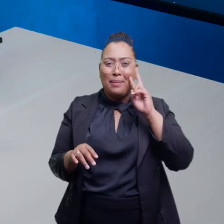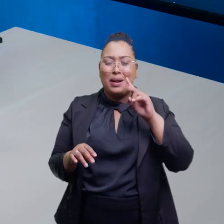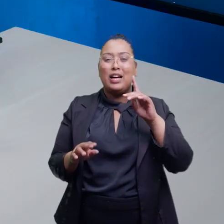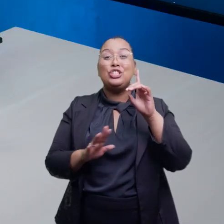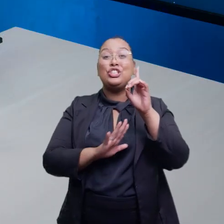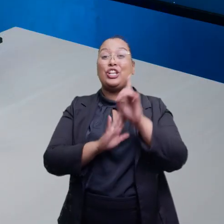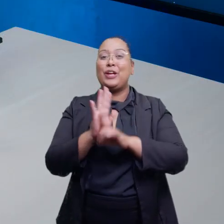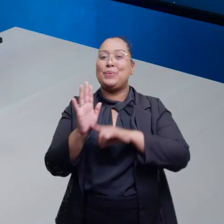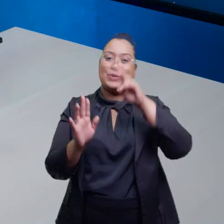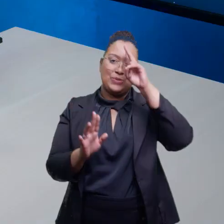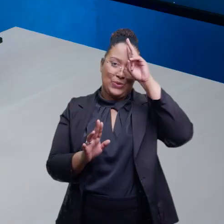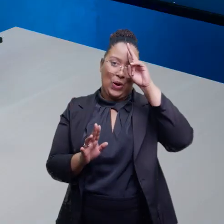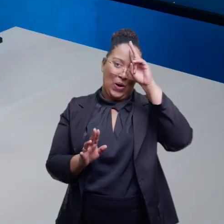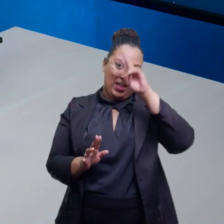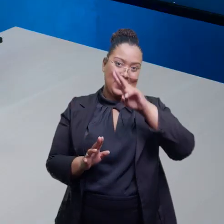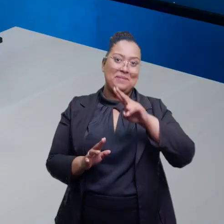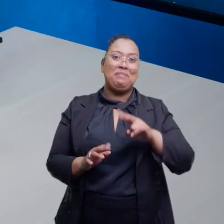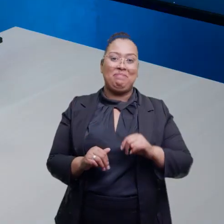direito à história.